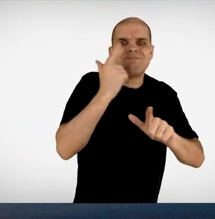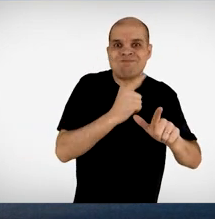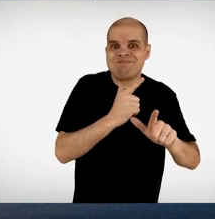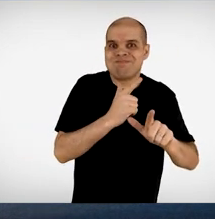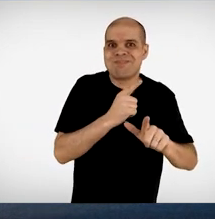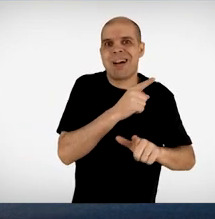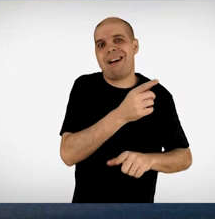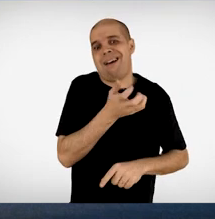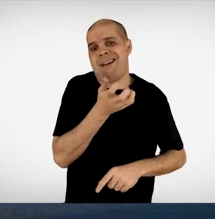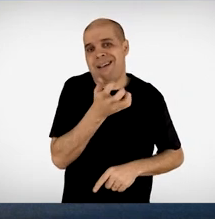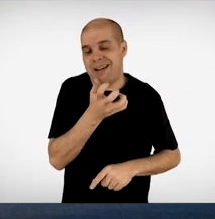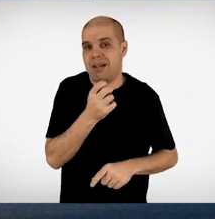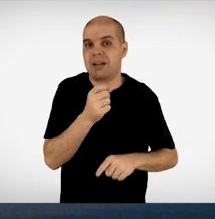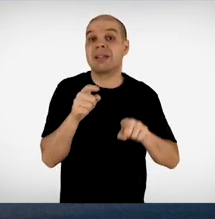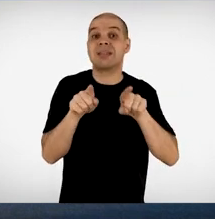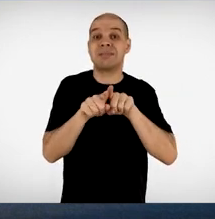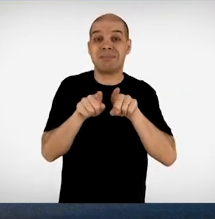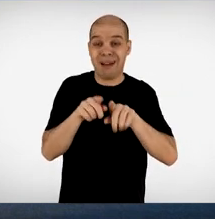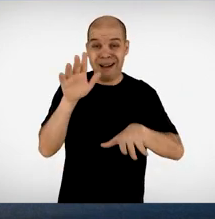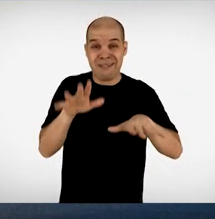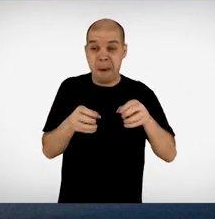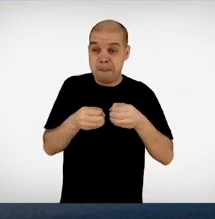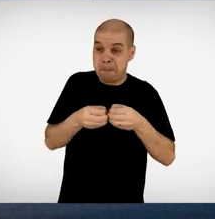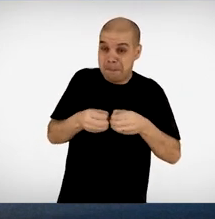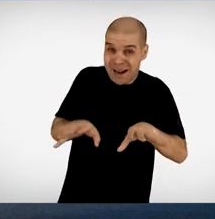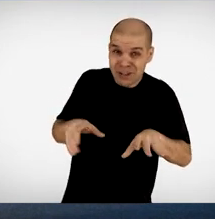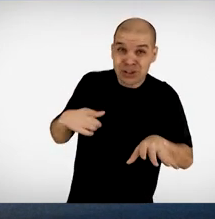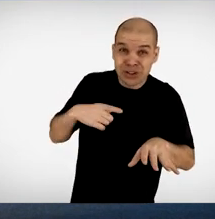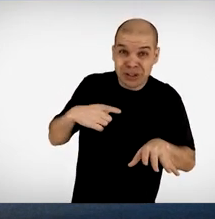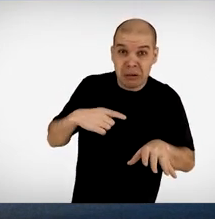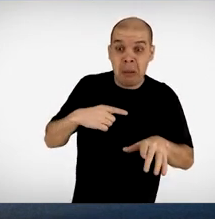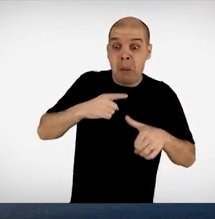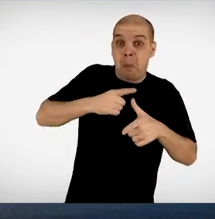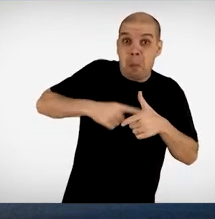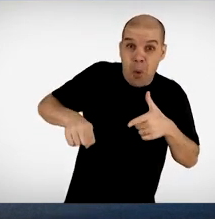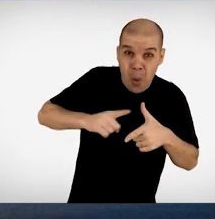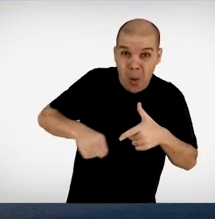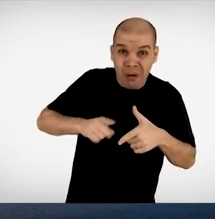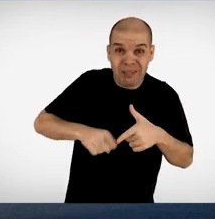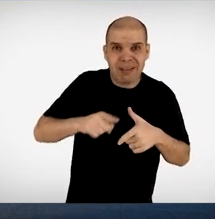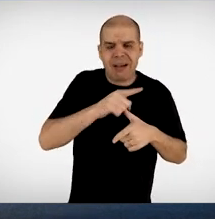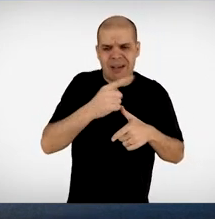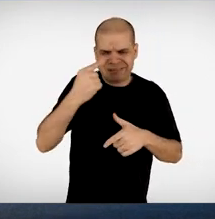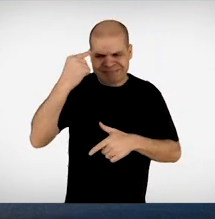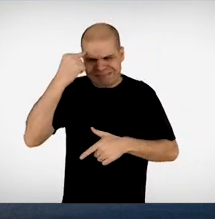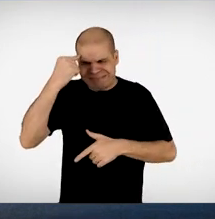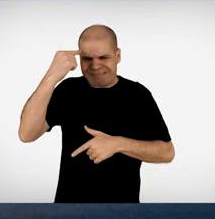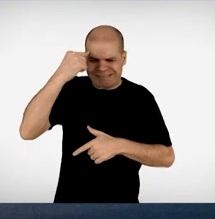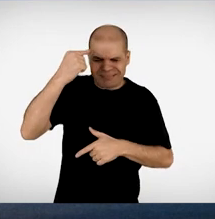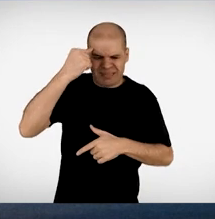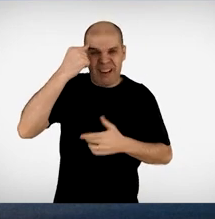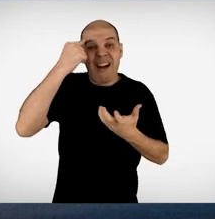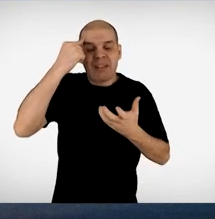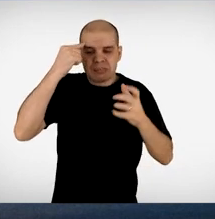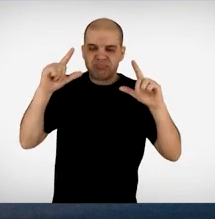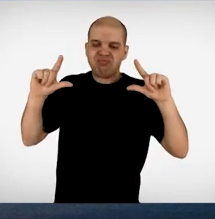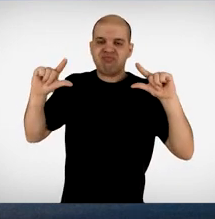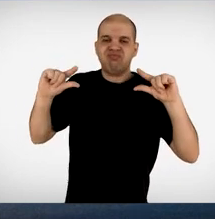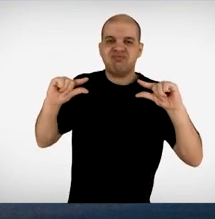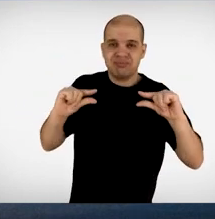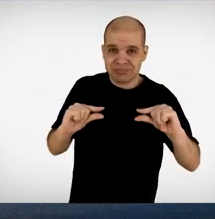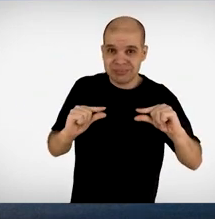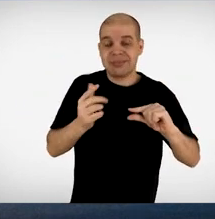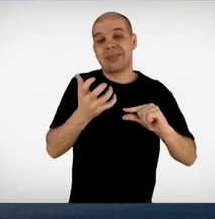jornada, ela vai reconhecer as perdas, vai procurar minimizar os danos e as culpas. E o que é